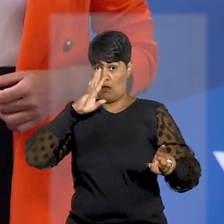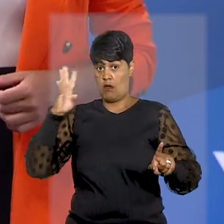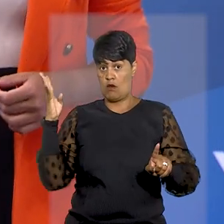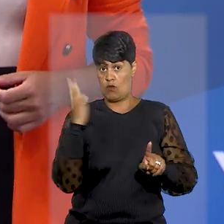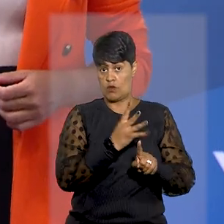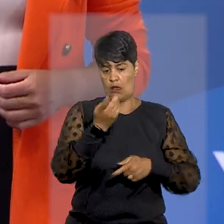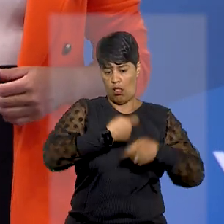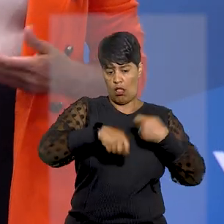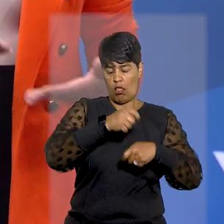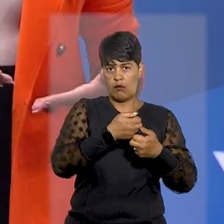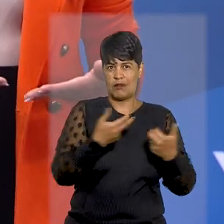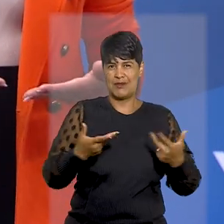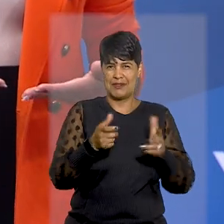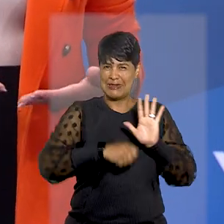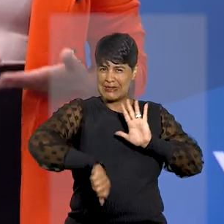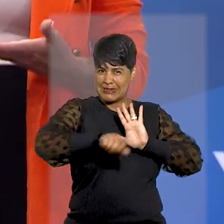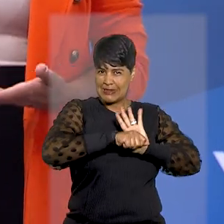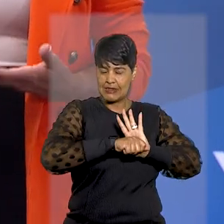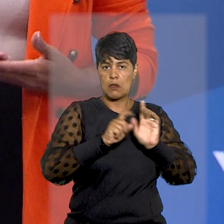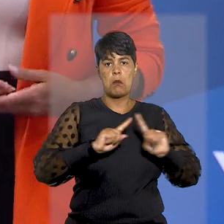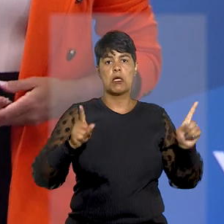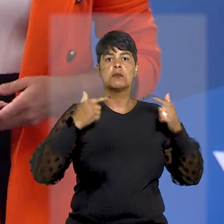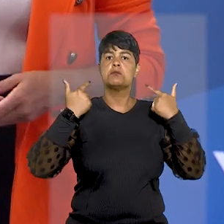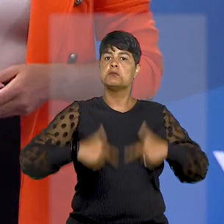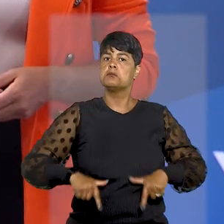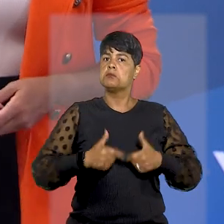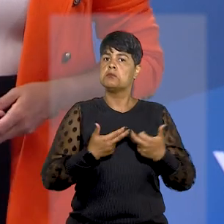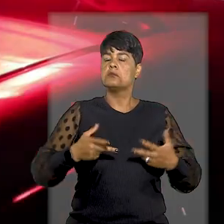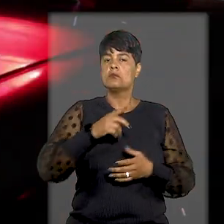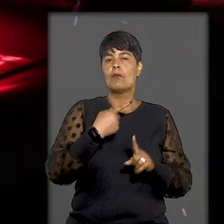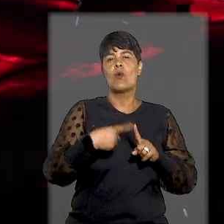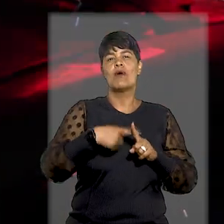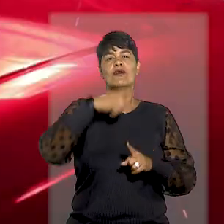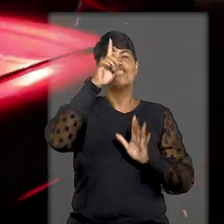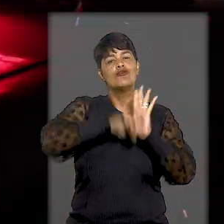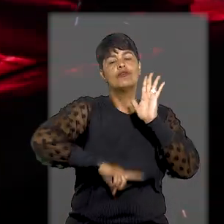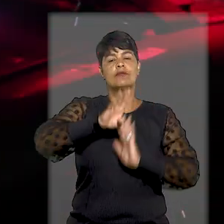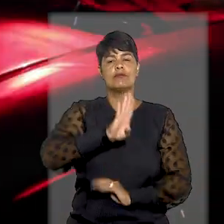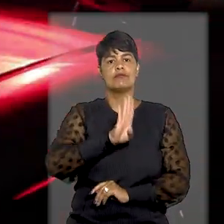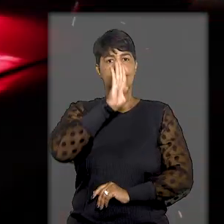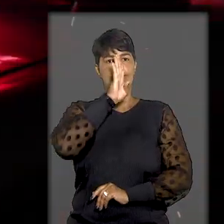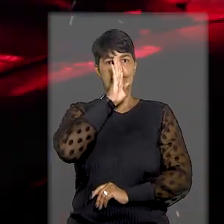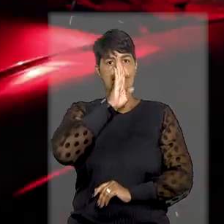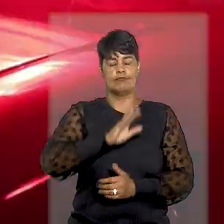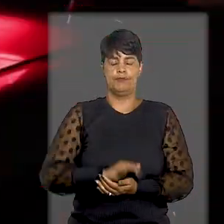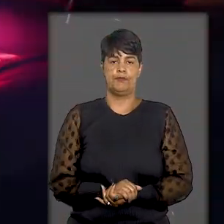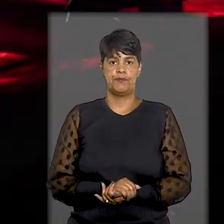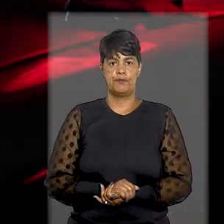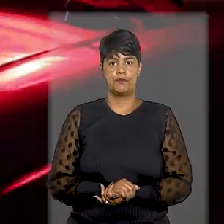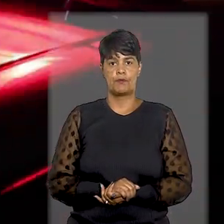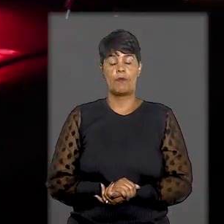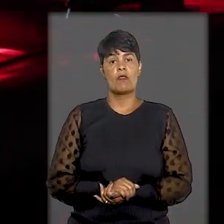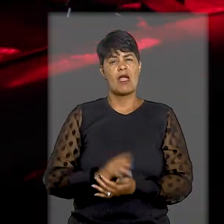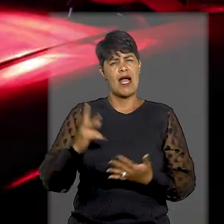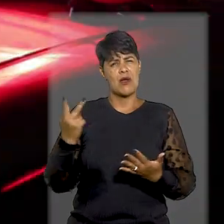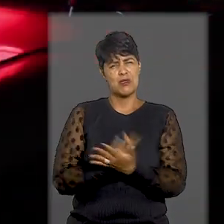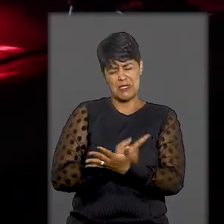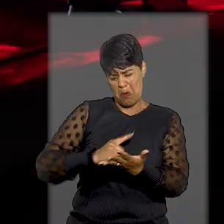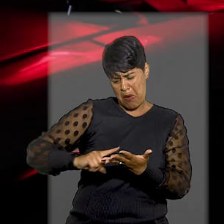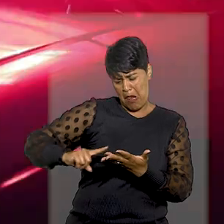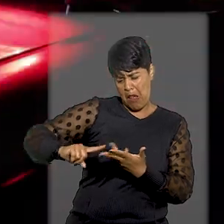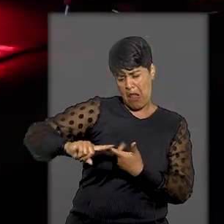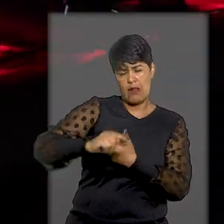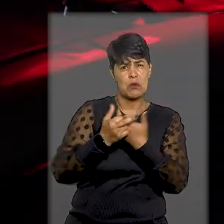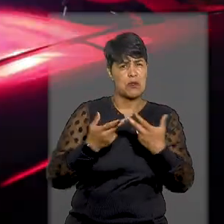por falta de provas e violação do direito ao silêncio por avaliar que houve violação do direito ao silêncio uma série de